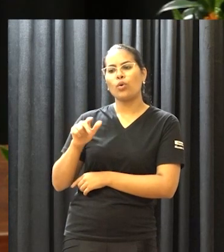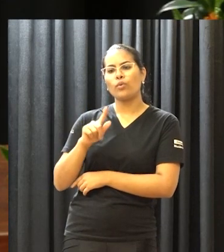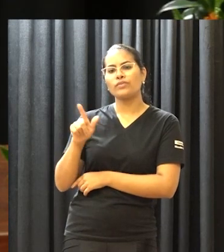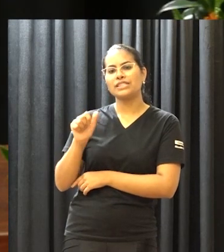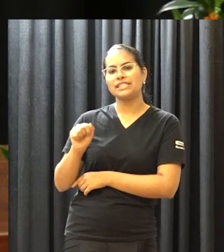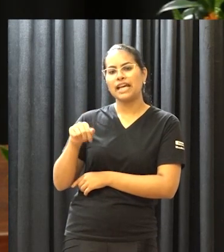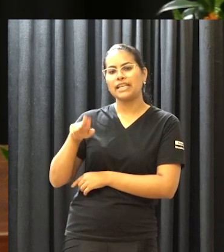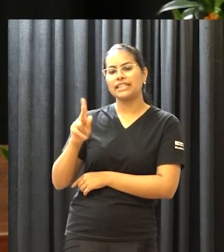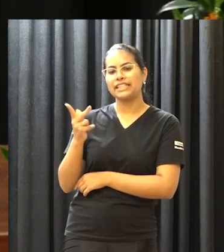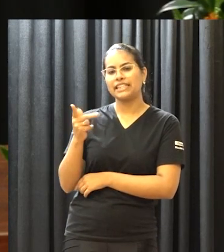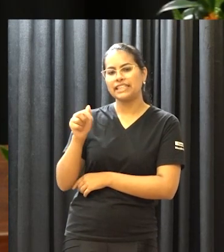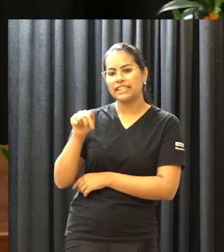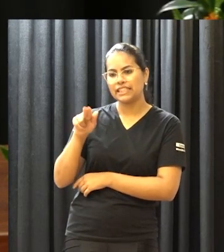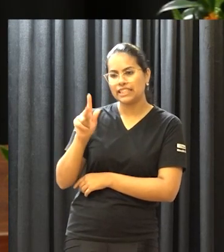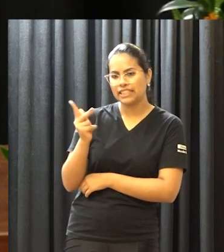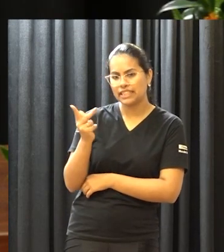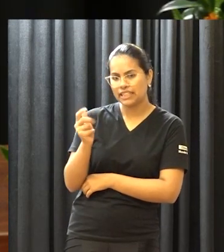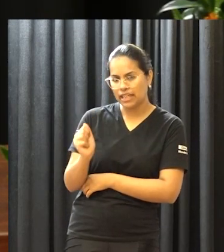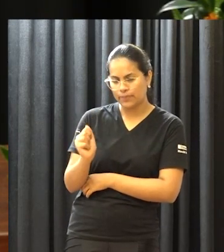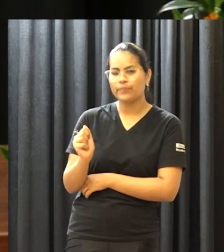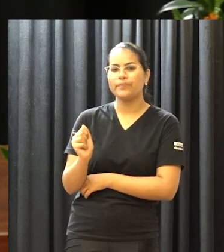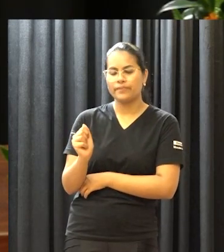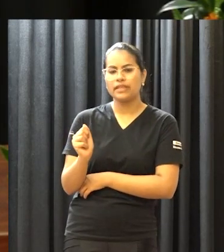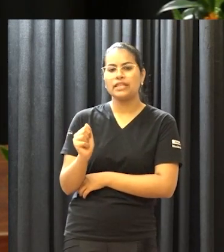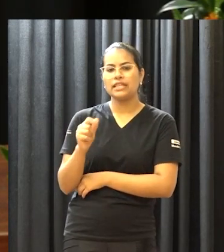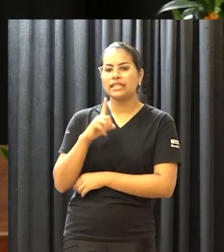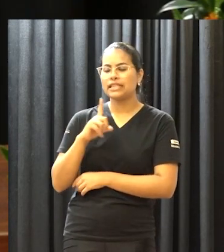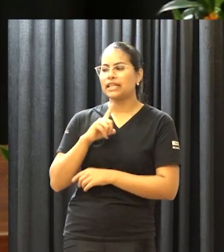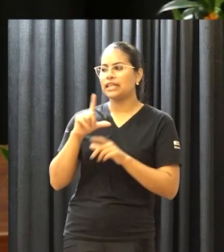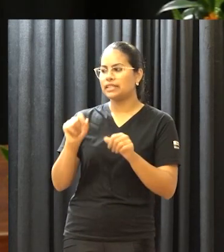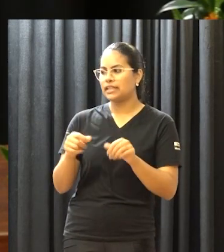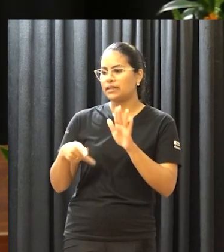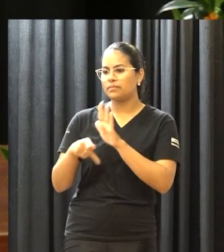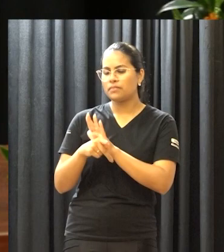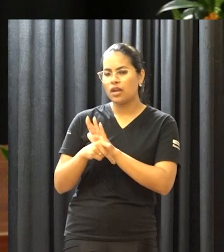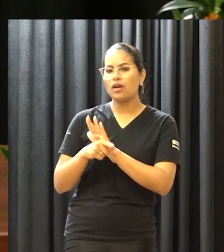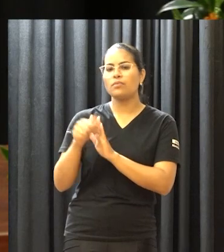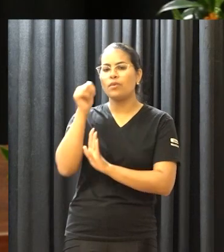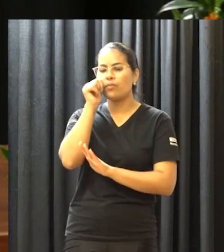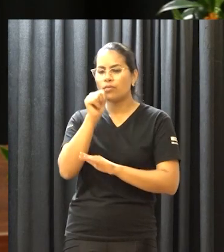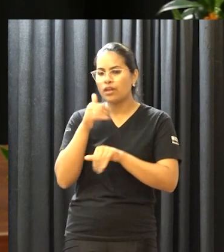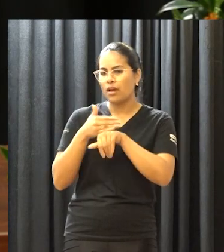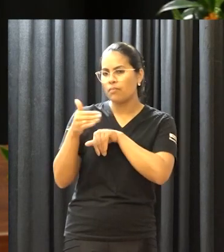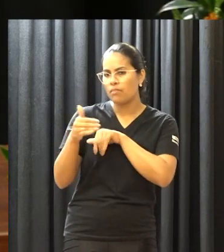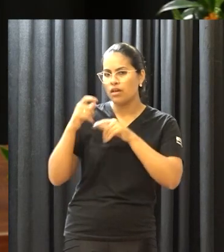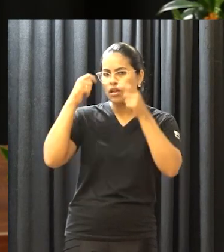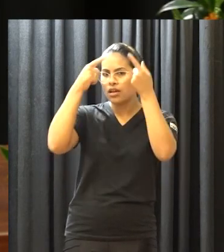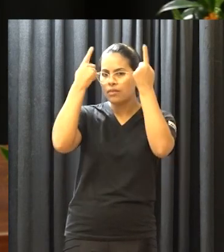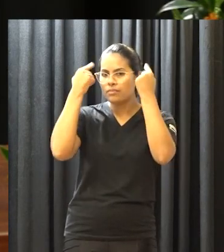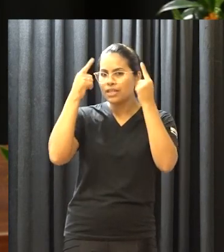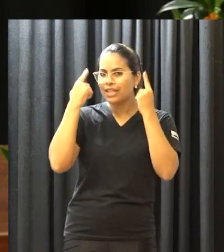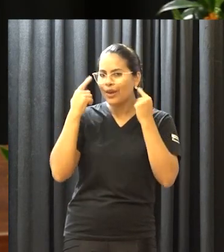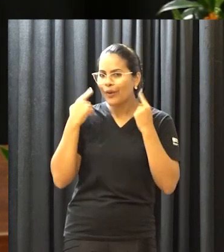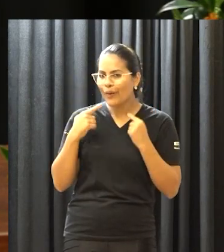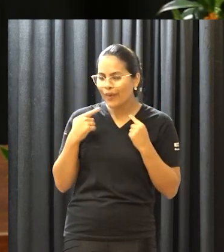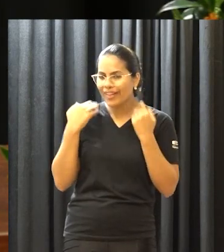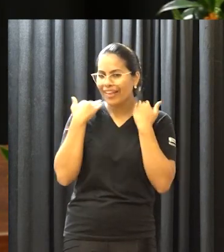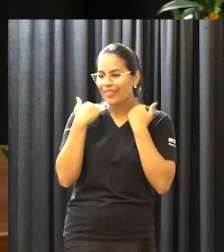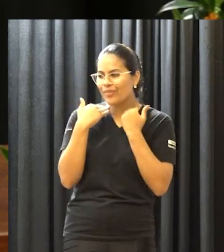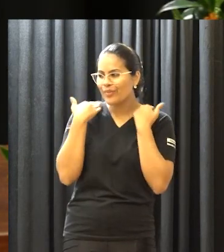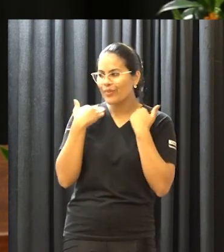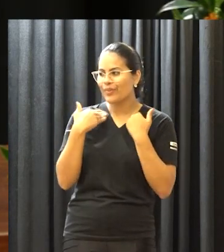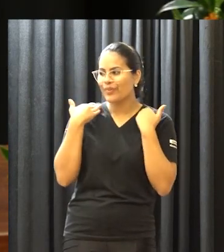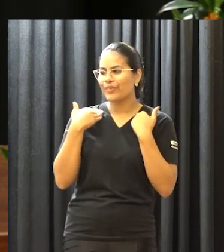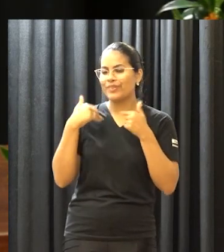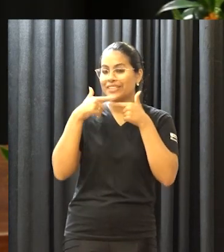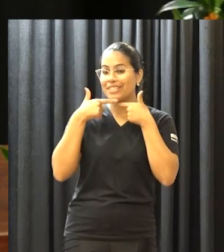claro. Luzia é uma mulher branca, de cabelo enrolado, veste uma camisetinha vermelha e está sorrindo. Aí